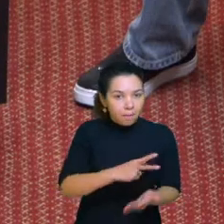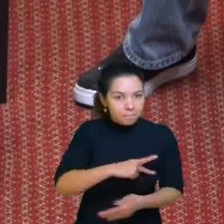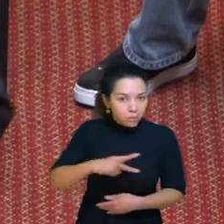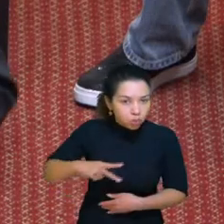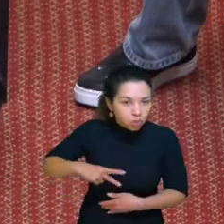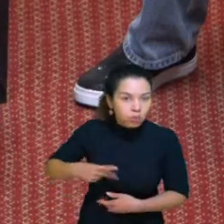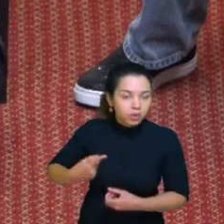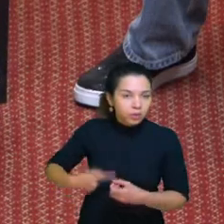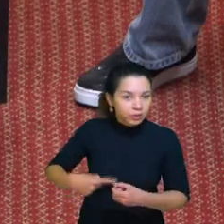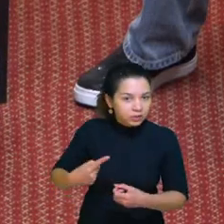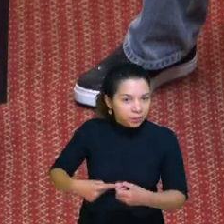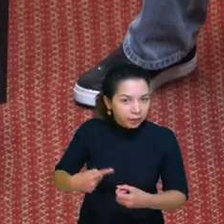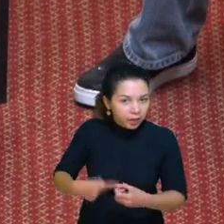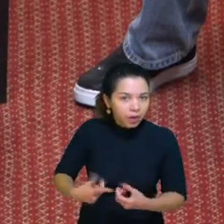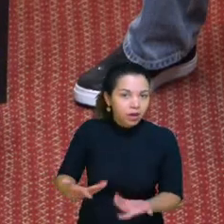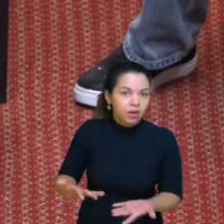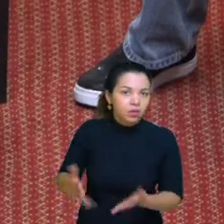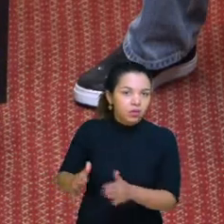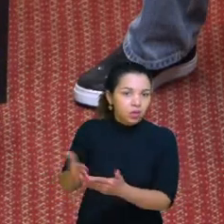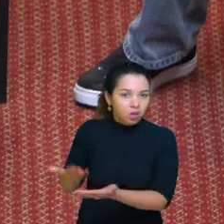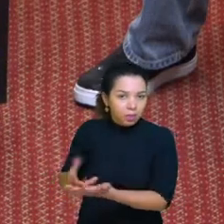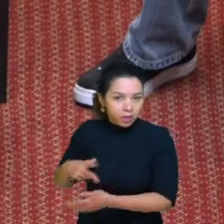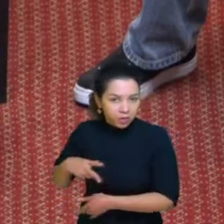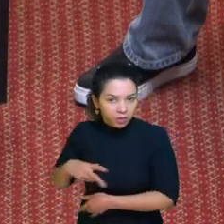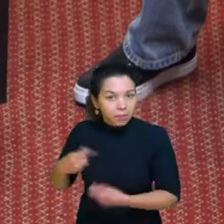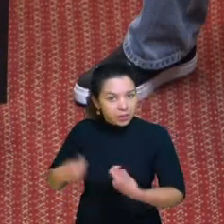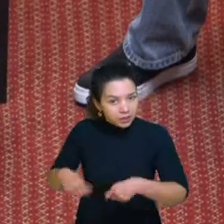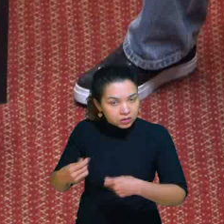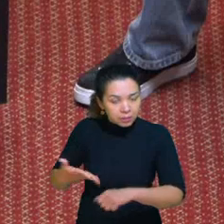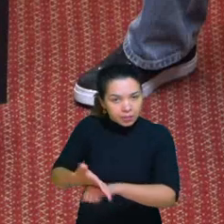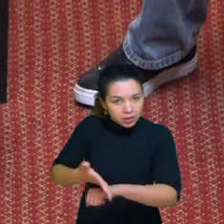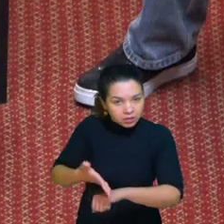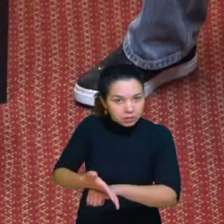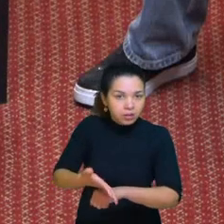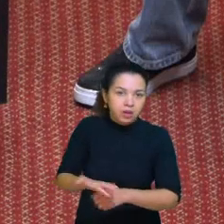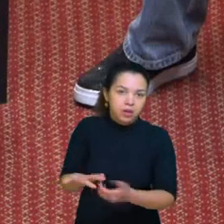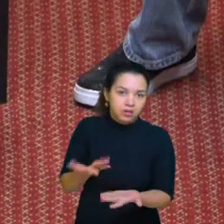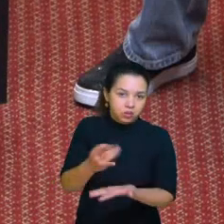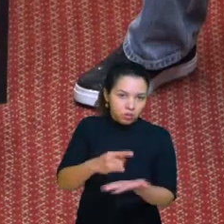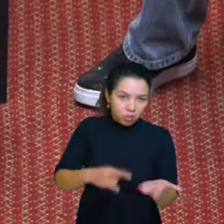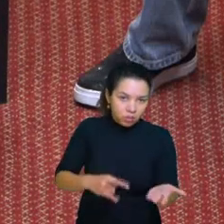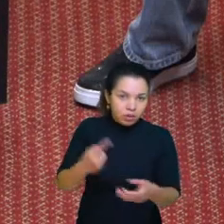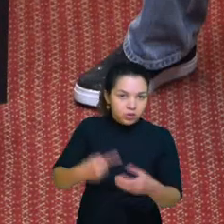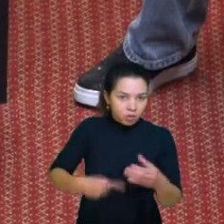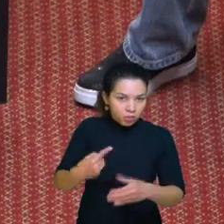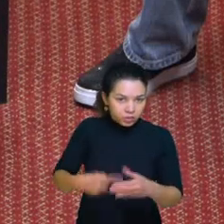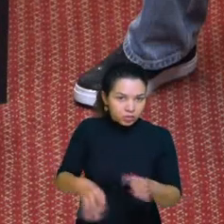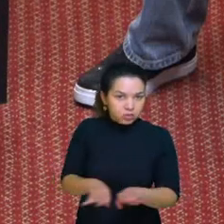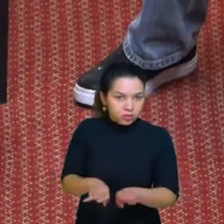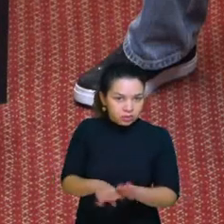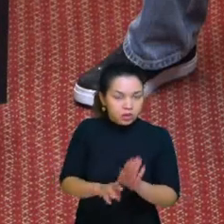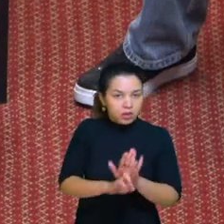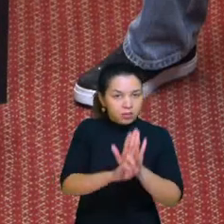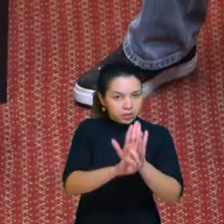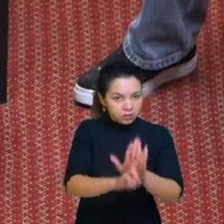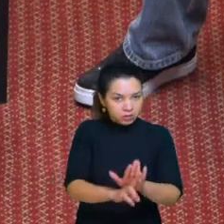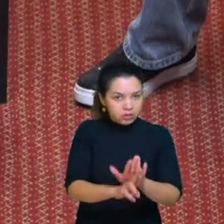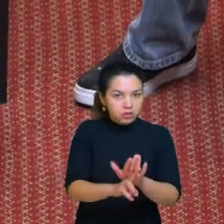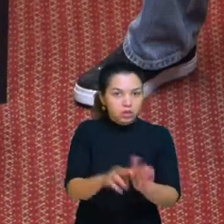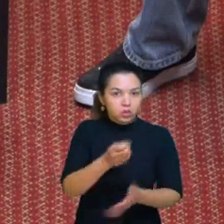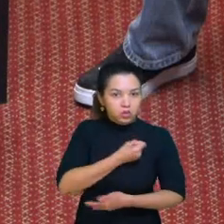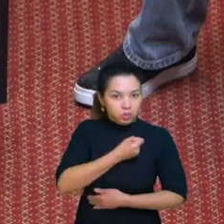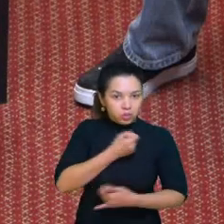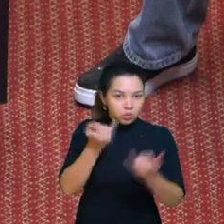acontece também estejam fazendo parte desse documento e né dessa comissão de repente representantes também desses núcleos de